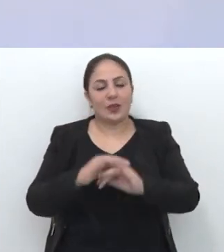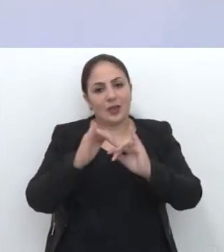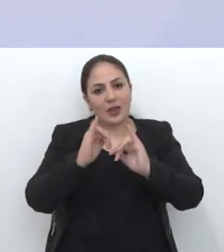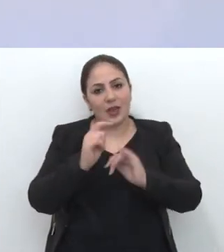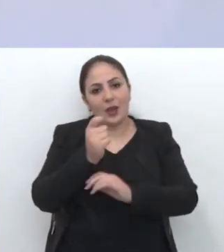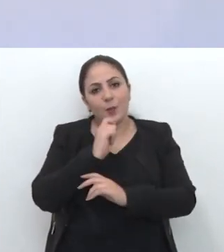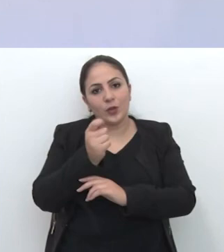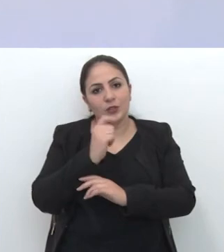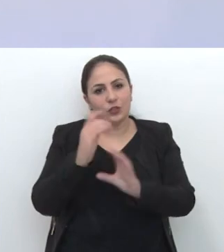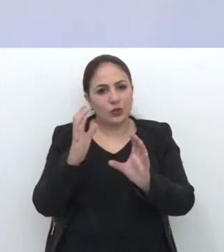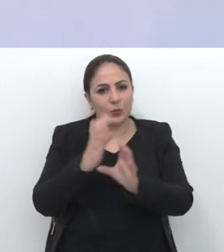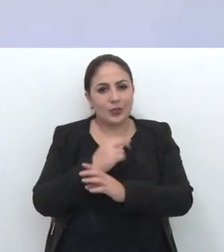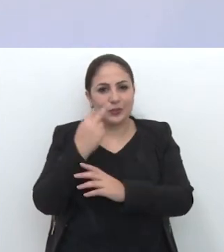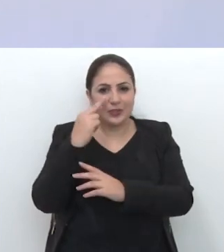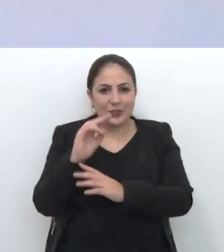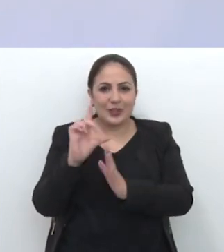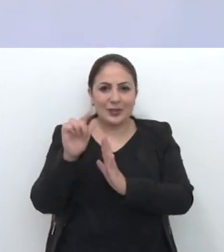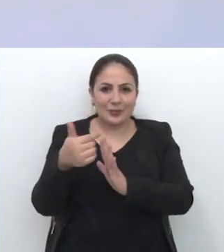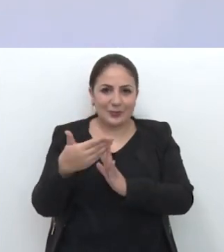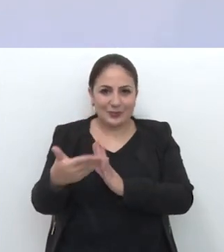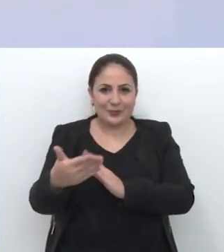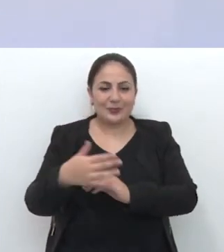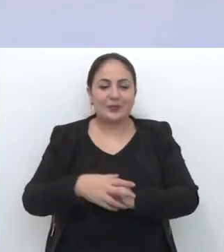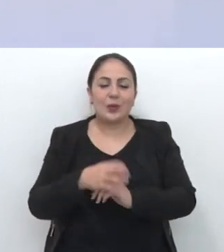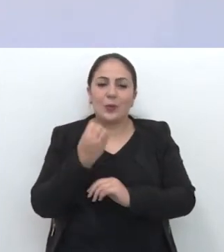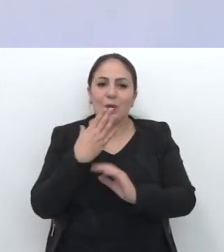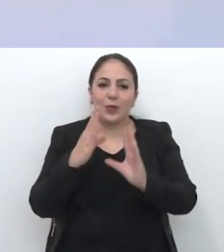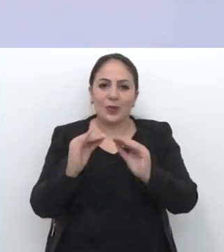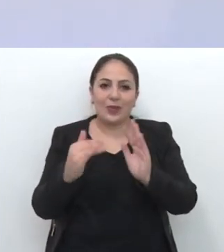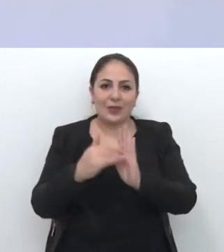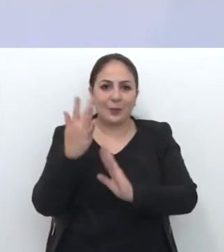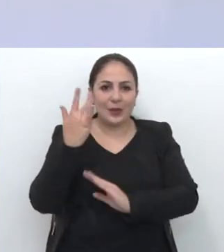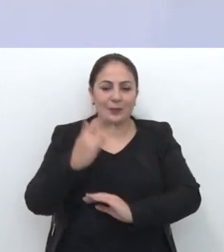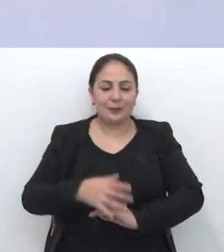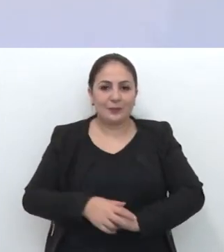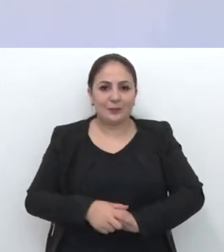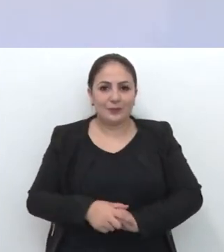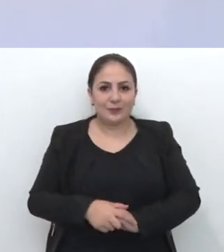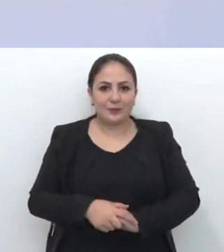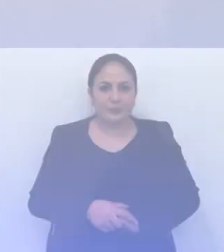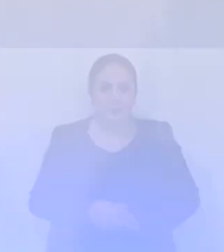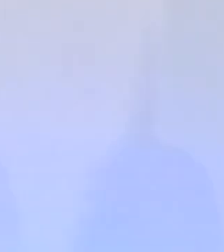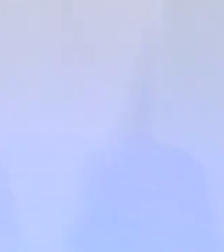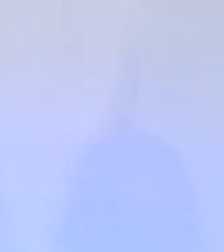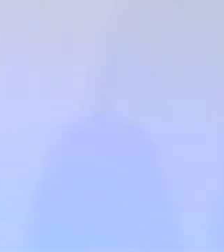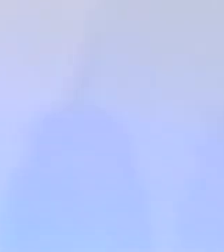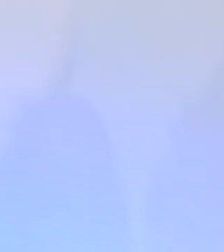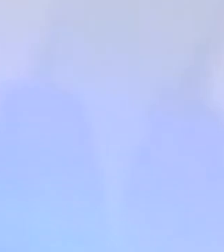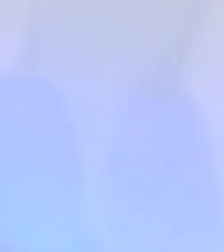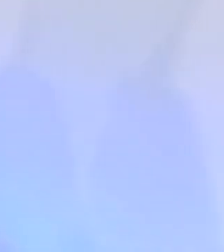completa você assiste em nossas próximas edições. Uma boa noite e até amanhã.